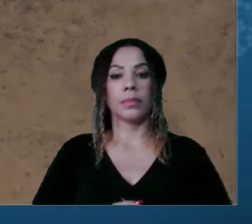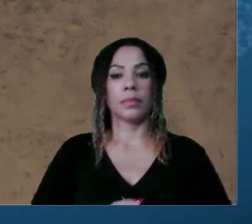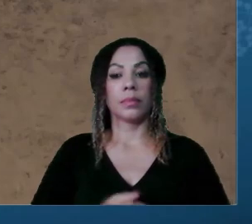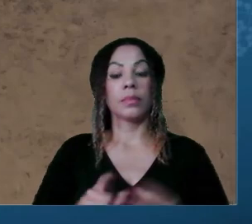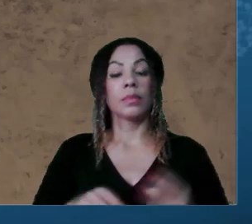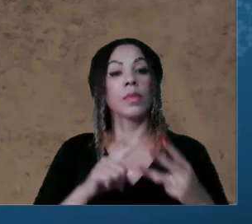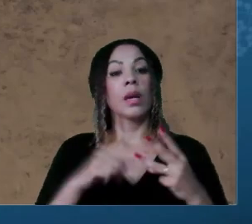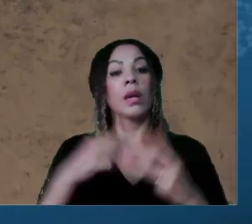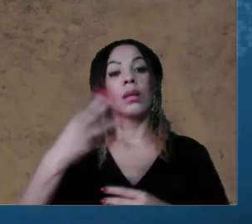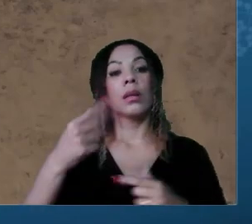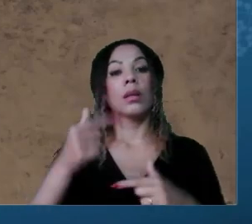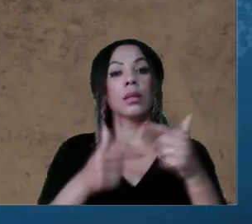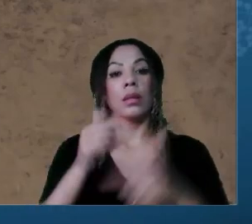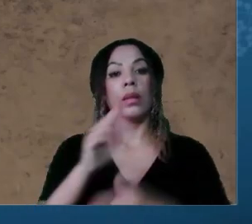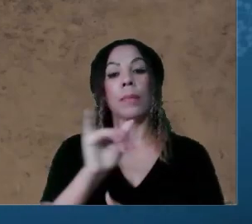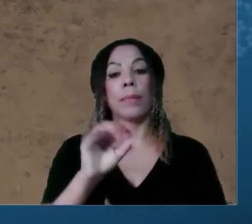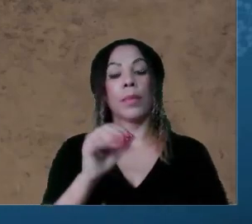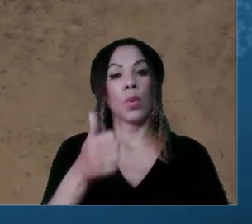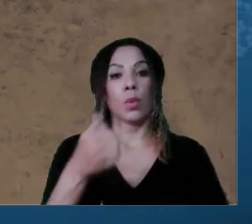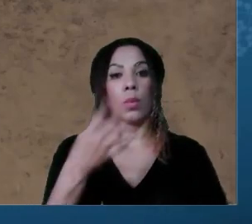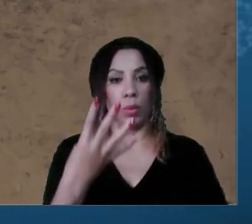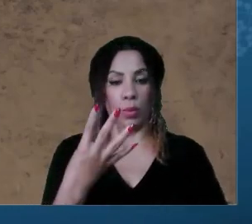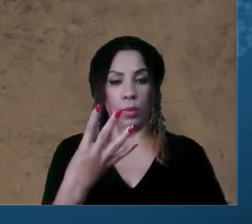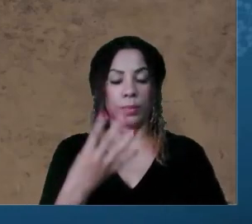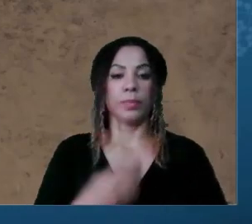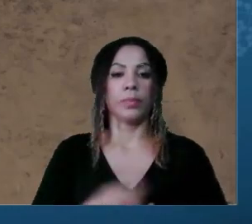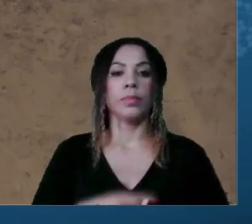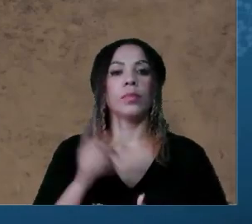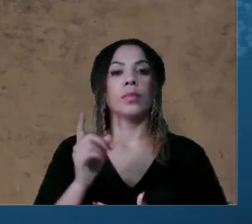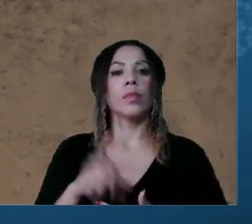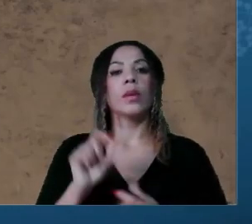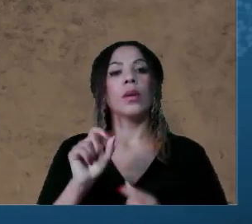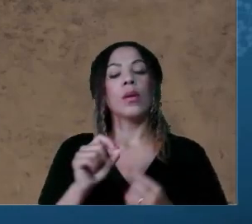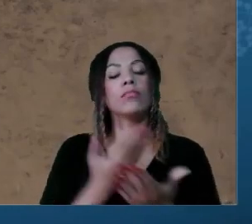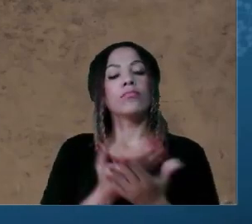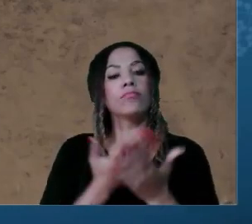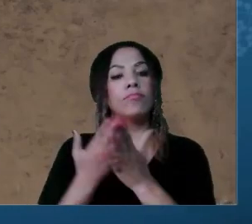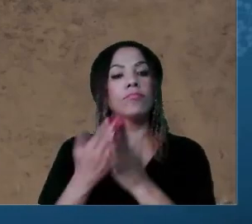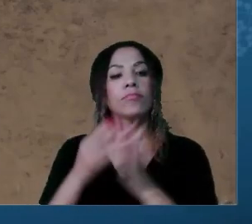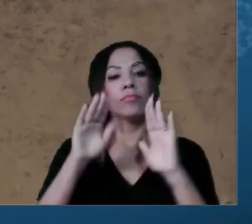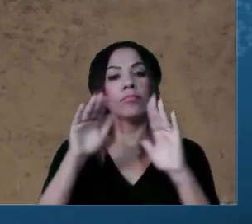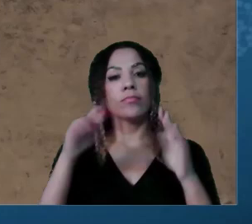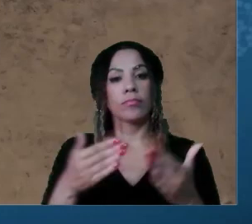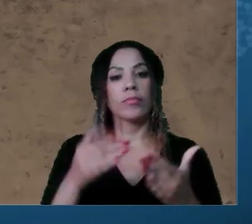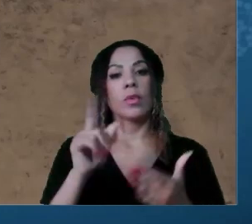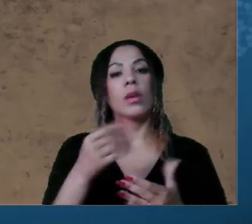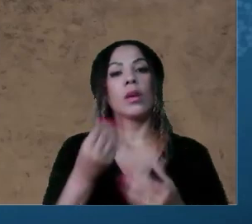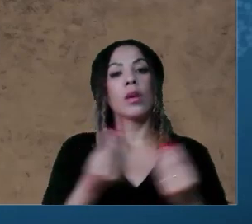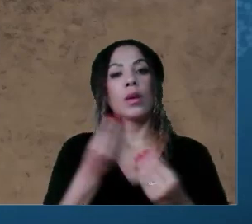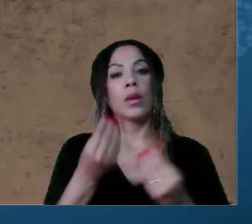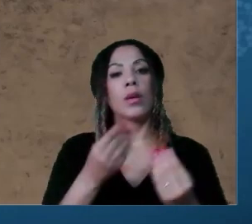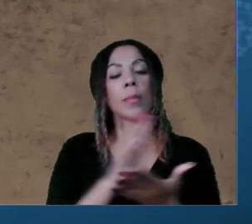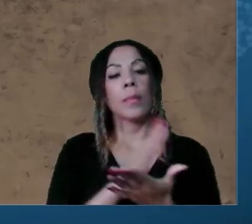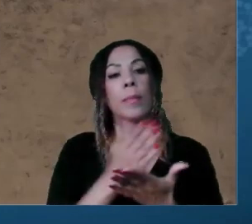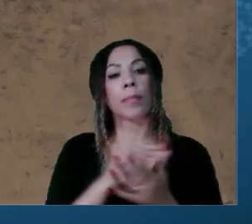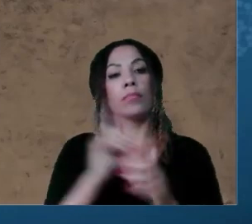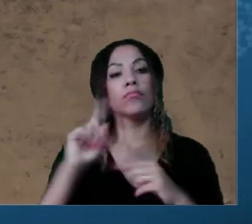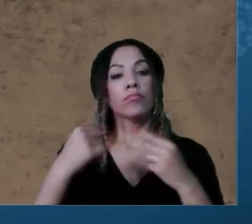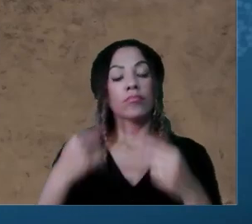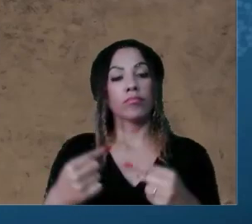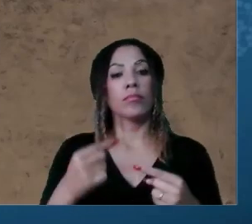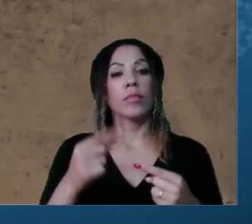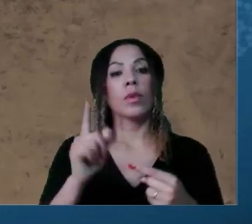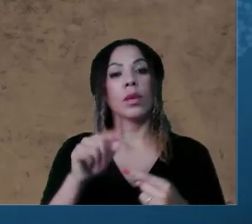trabalho, Bio14, que é Rational Design of a Human-like L-Asparaginase as a Strategy for, to Improve